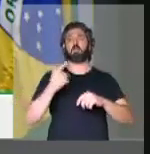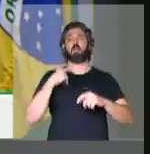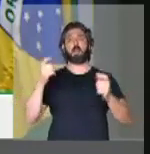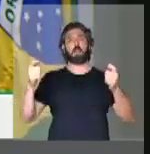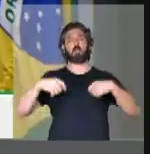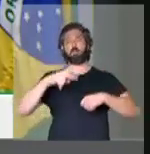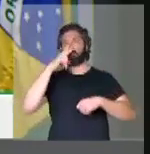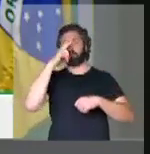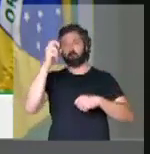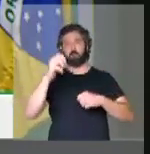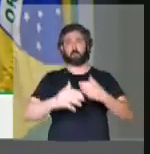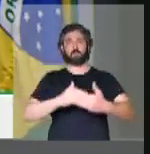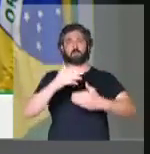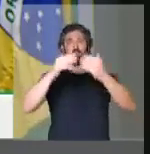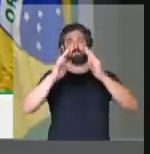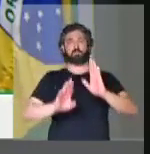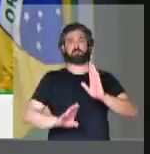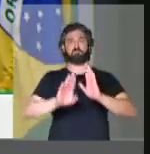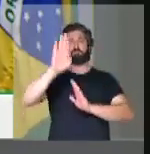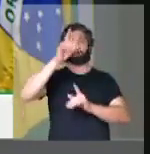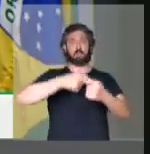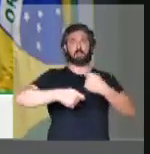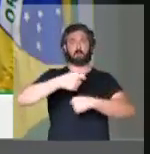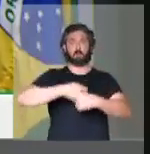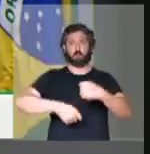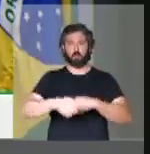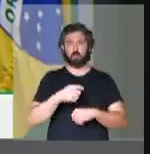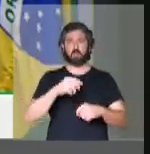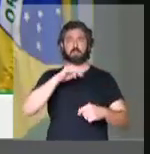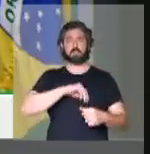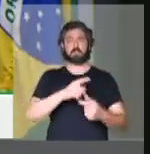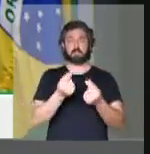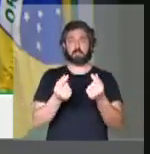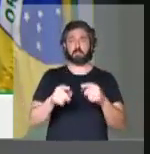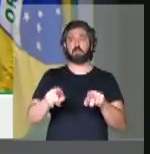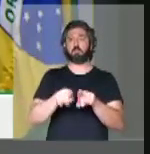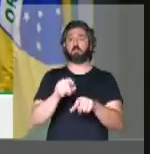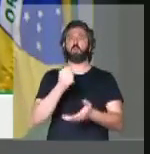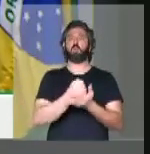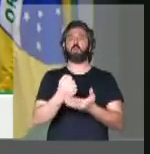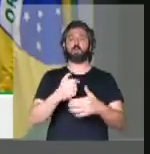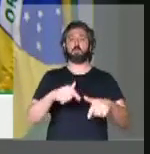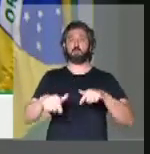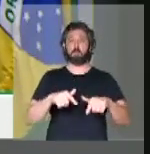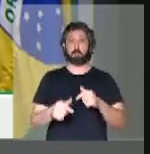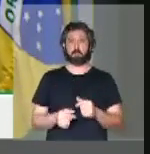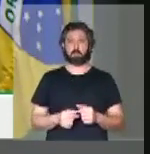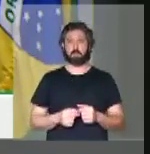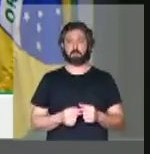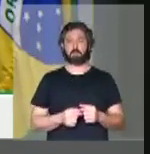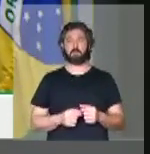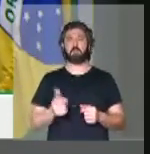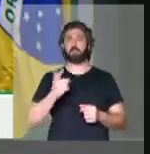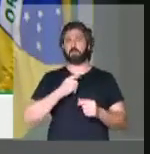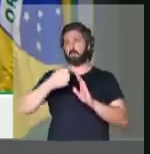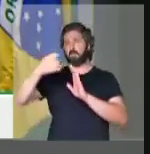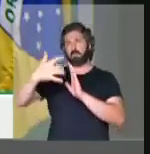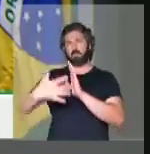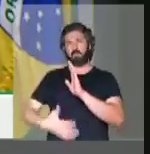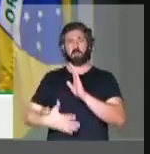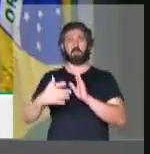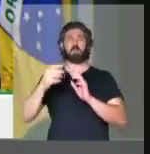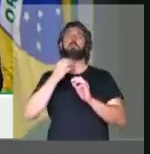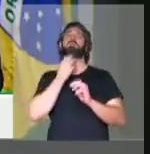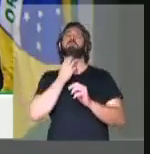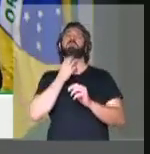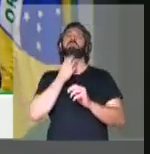elevando o potencial de crescimento da economia, da renda e do emprego. E traz várias considerações históricas, como